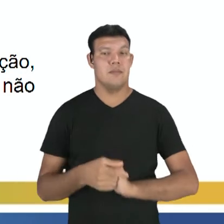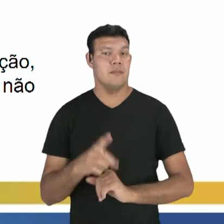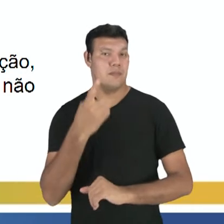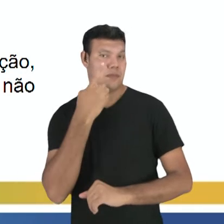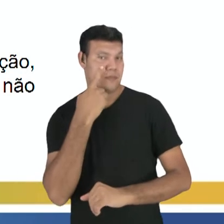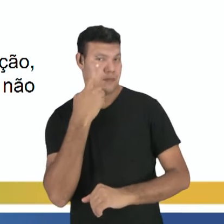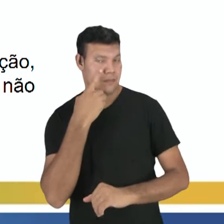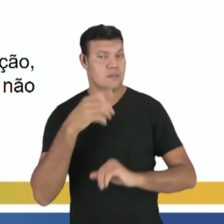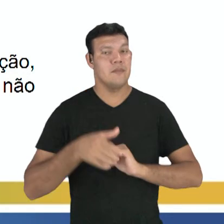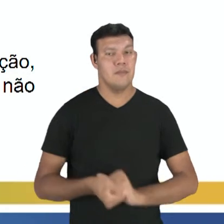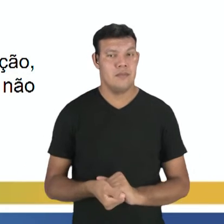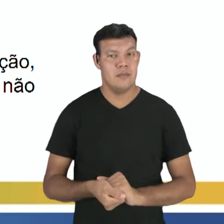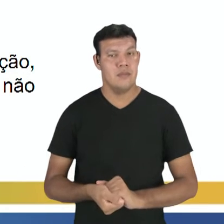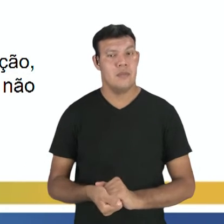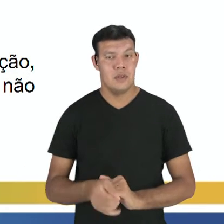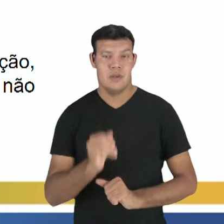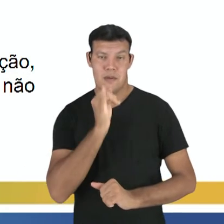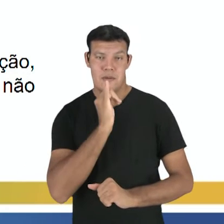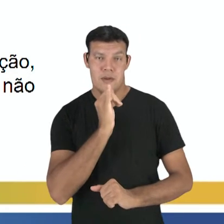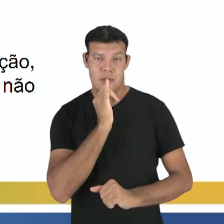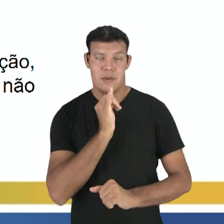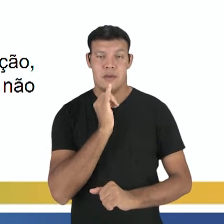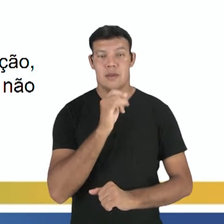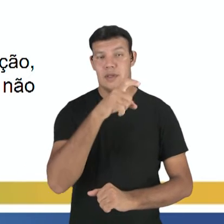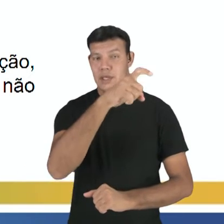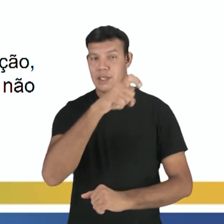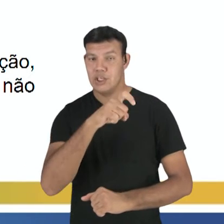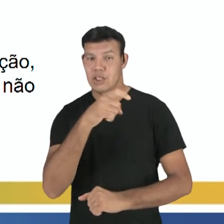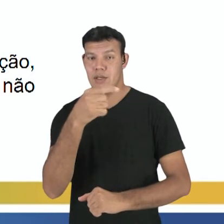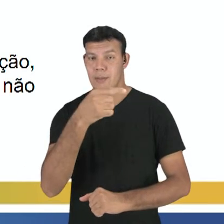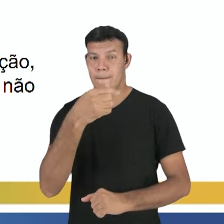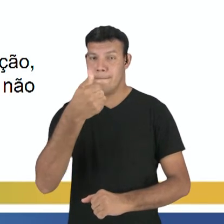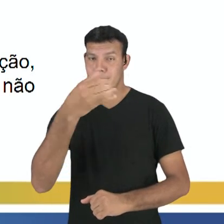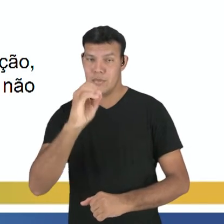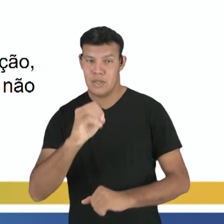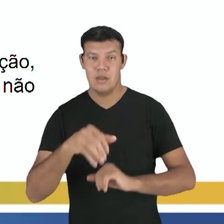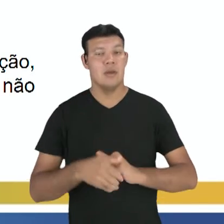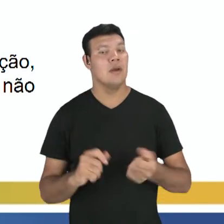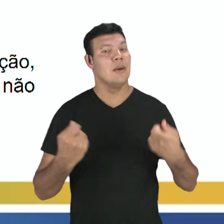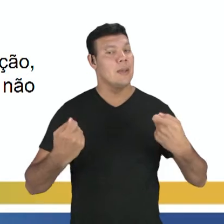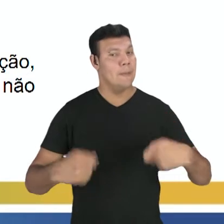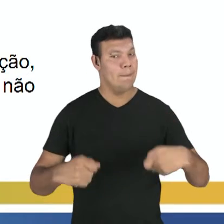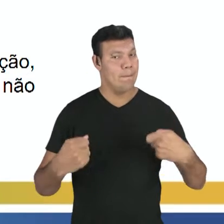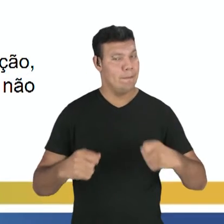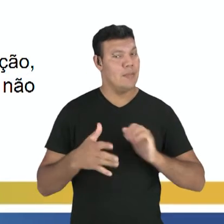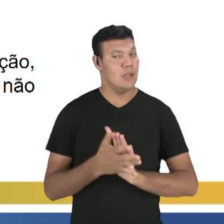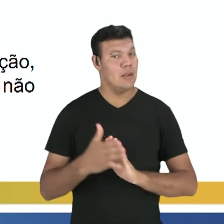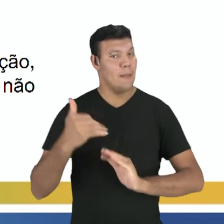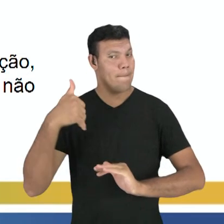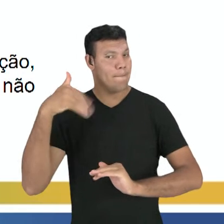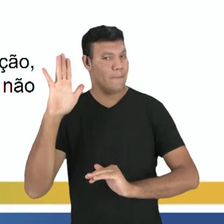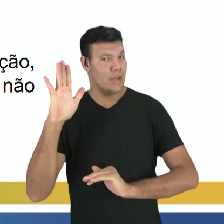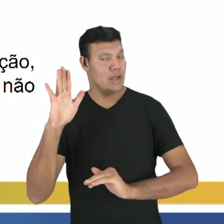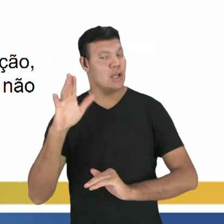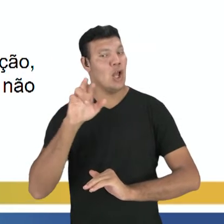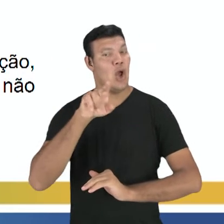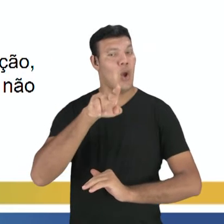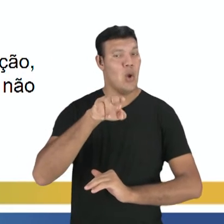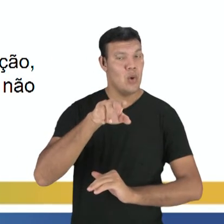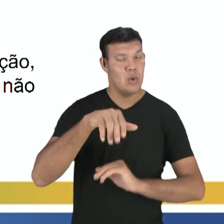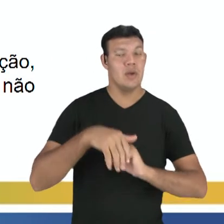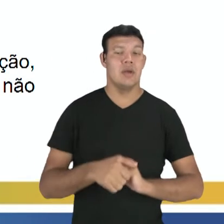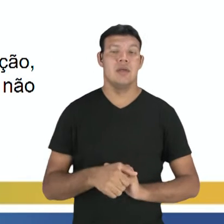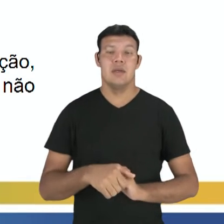Note que, nesse caso, x menos 10 precisa ser maior ou igual